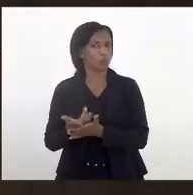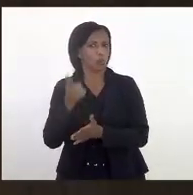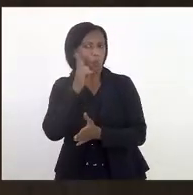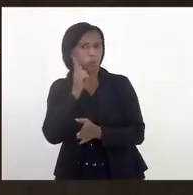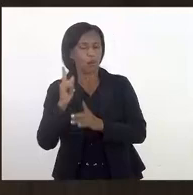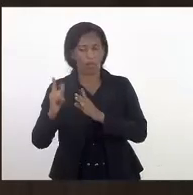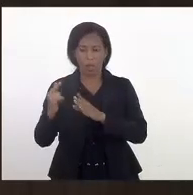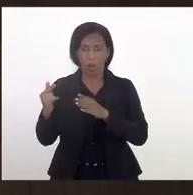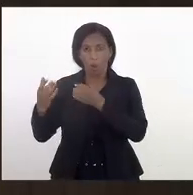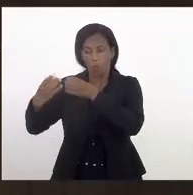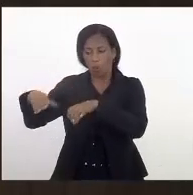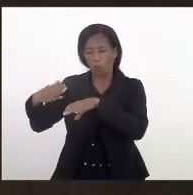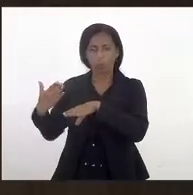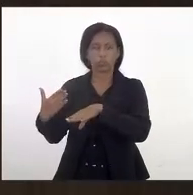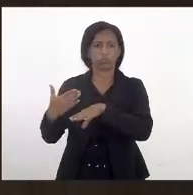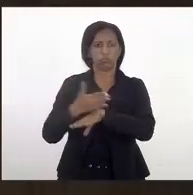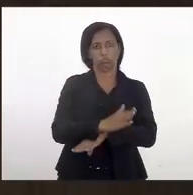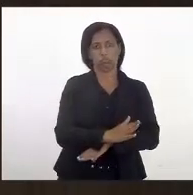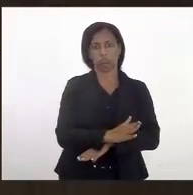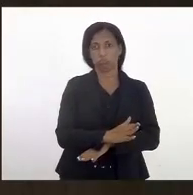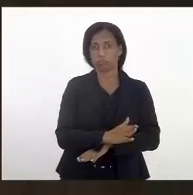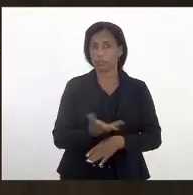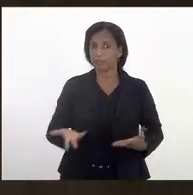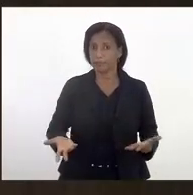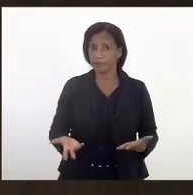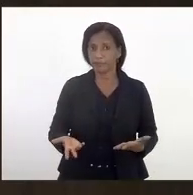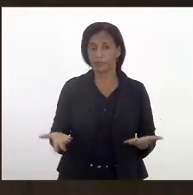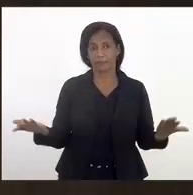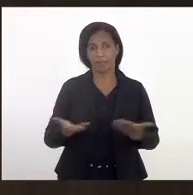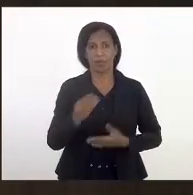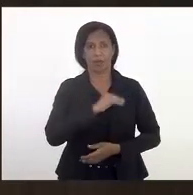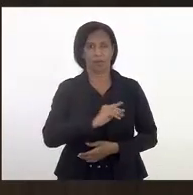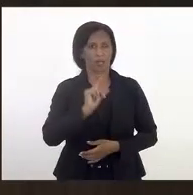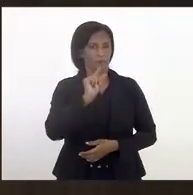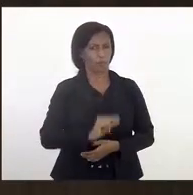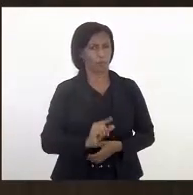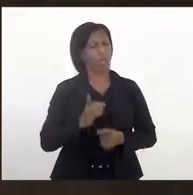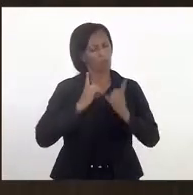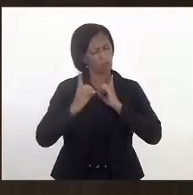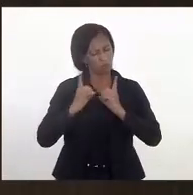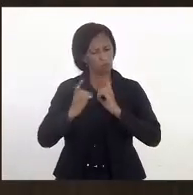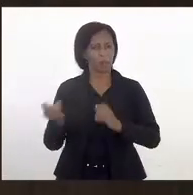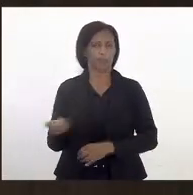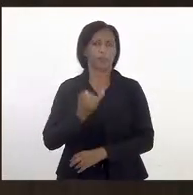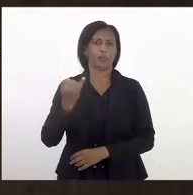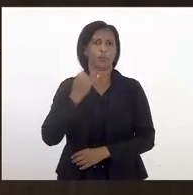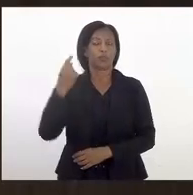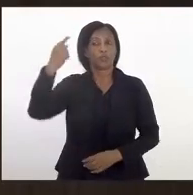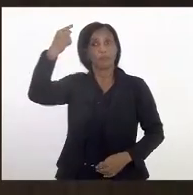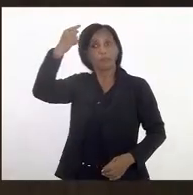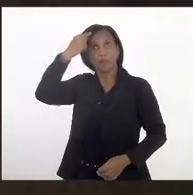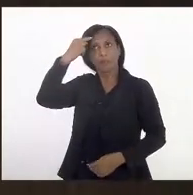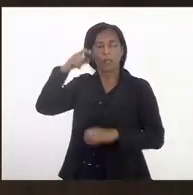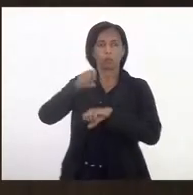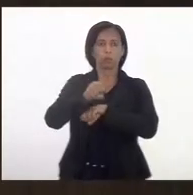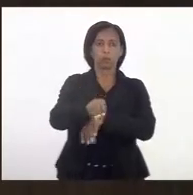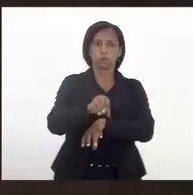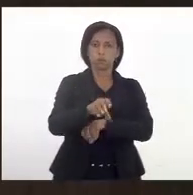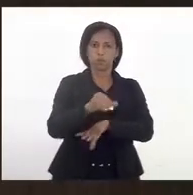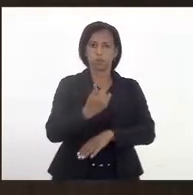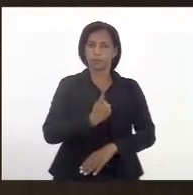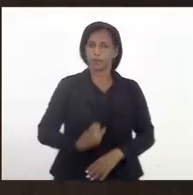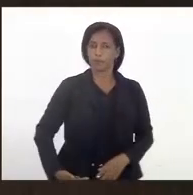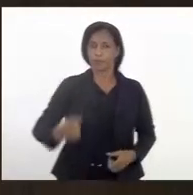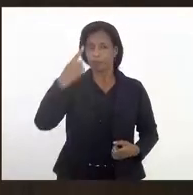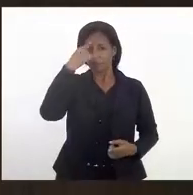profissão a estratégica para nossa sociedade tão Esse é um debate necessário da gente fazer pensar na educação pública